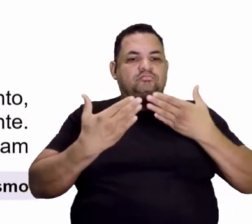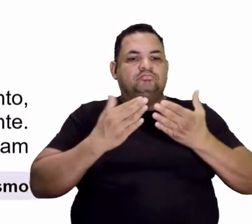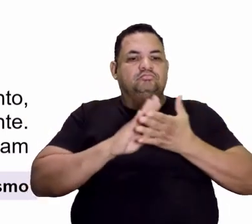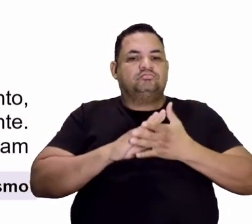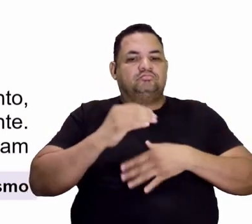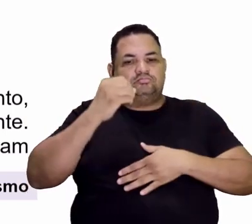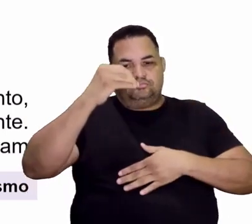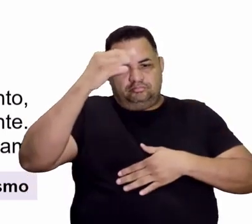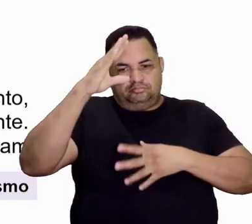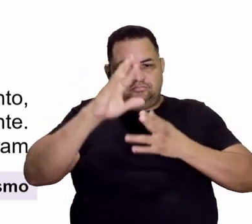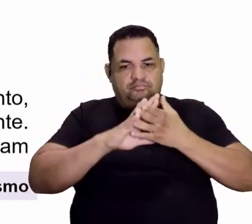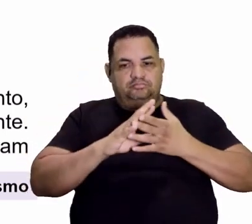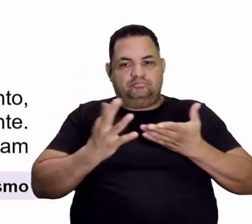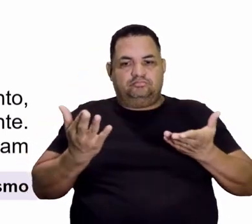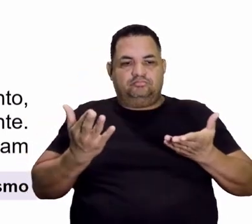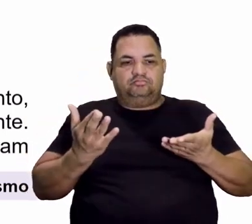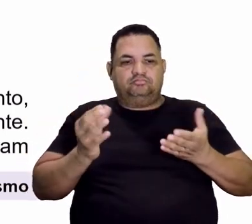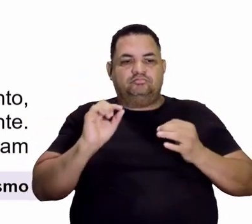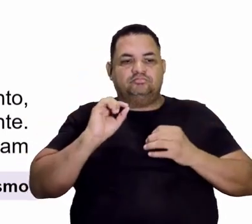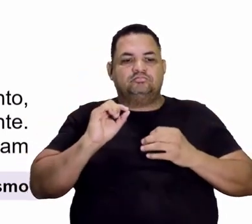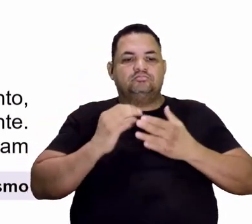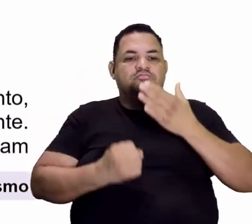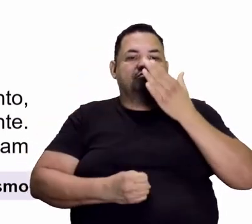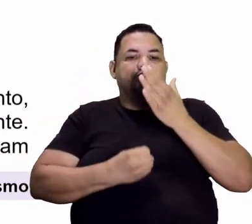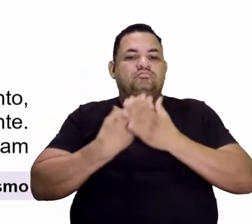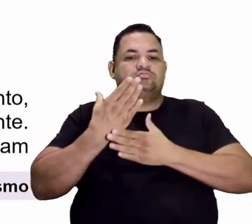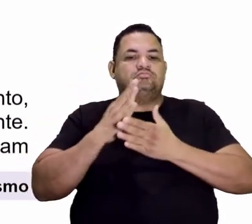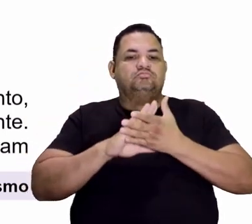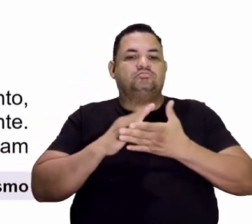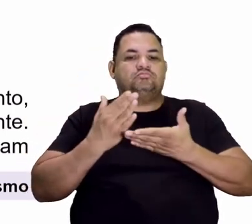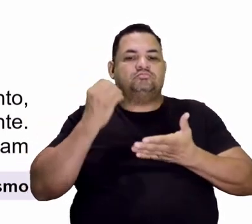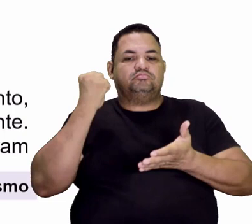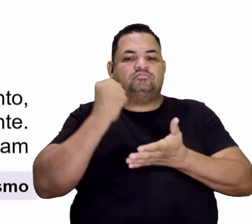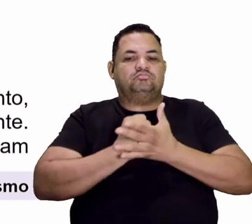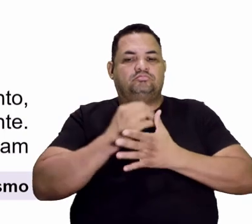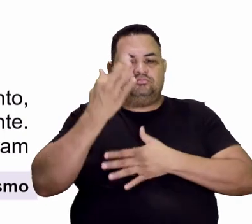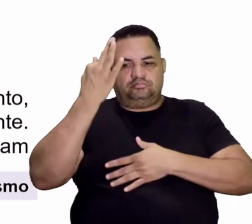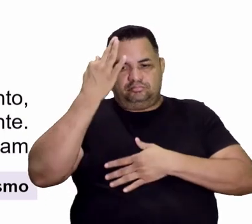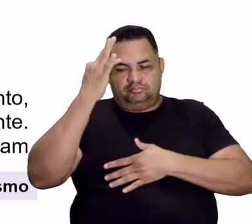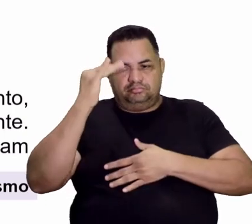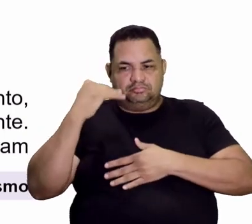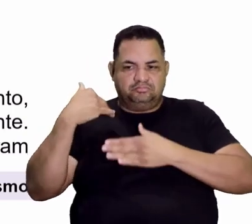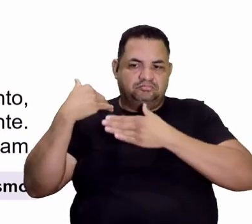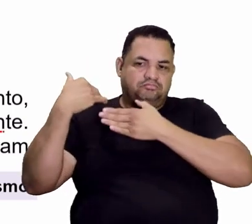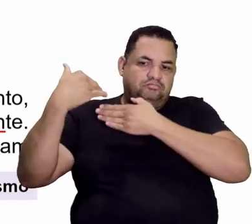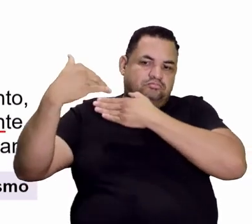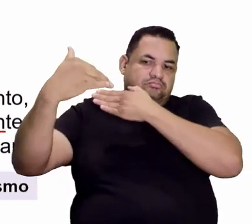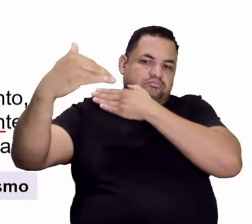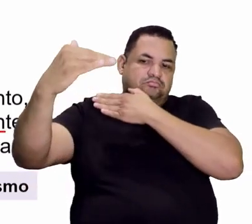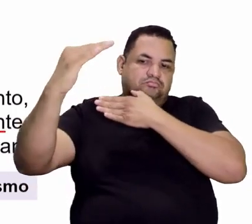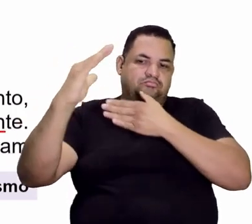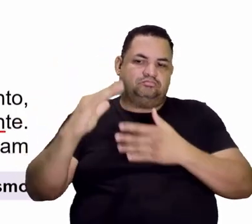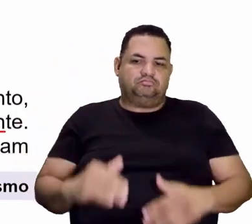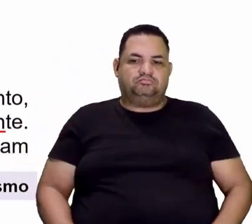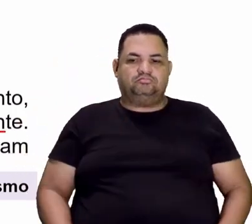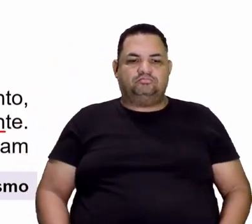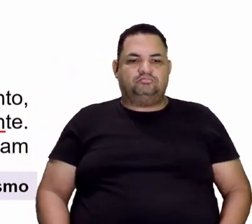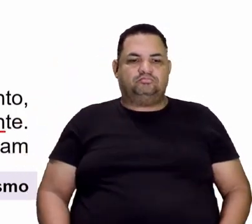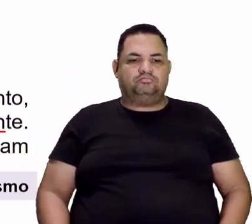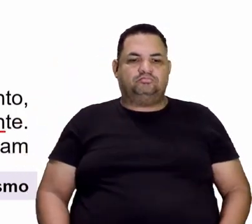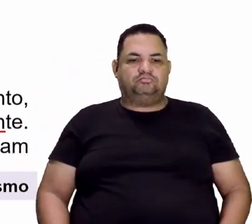questões epistemológicas relativas ao conhecimento, derivou-se a ênfase que marcaria a filosofia daí por